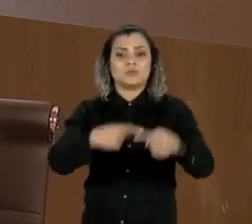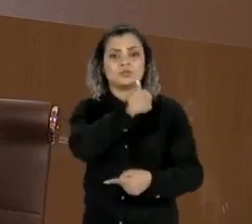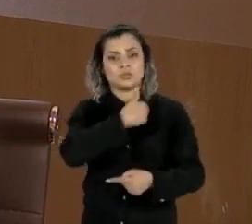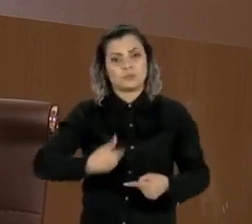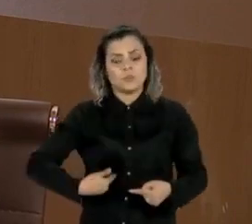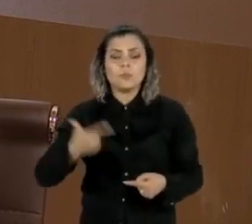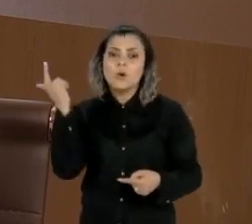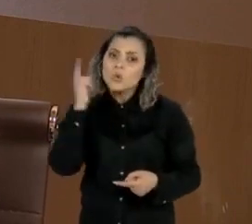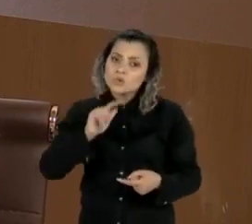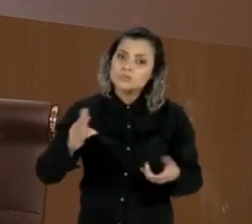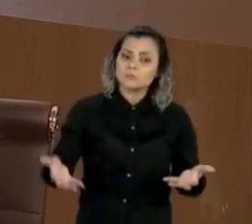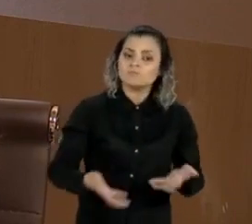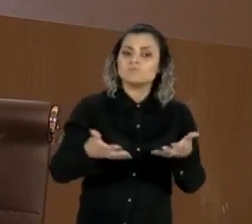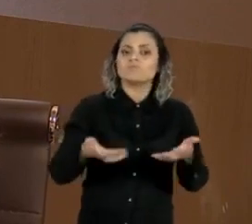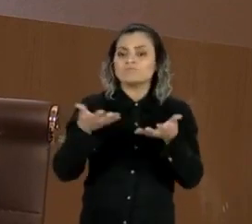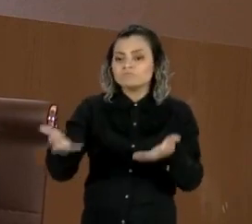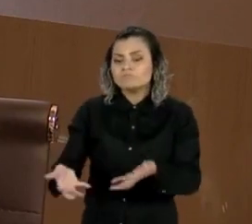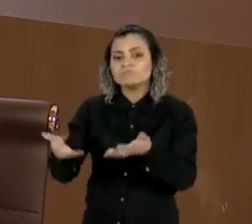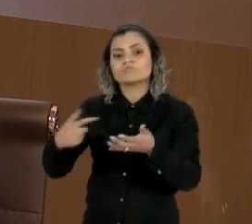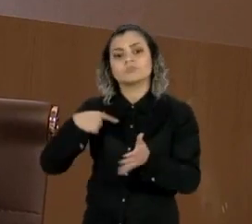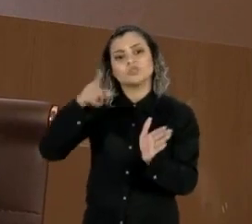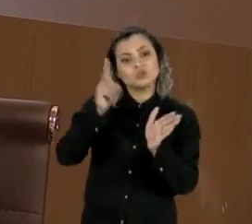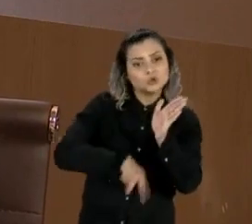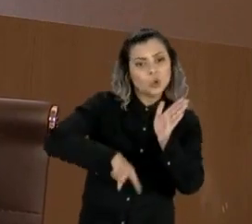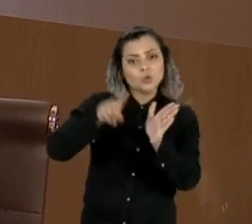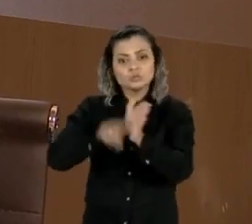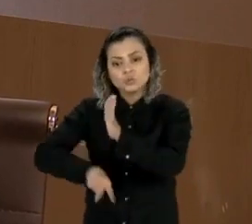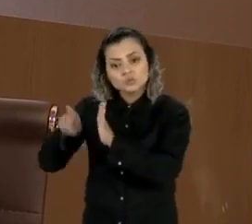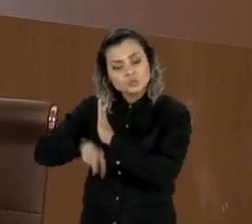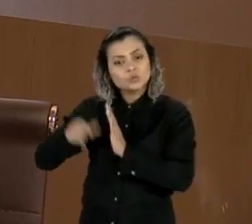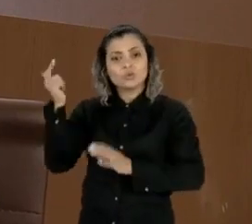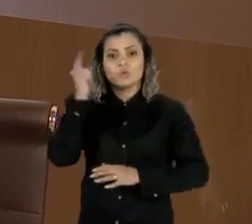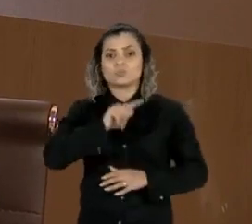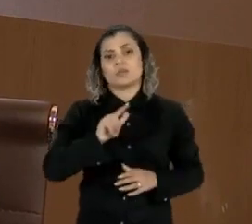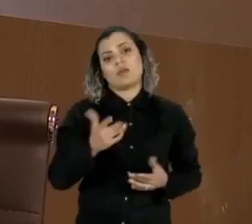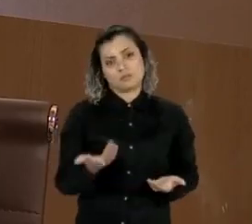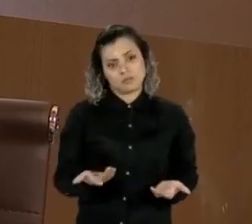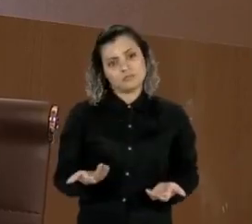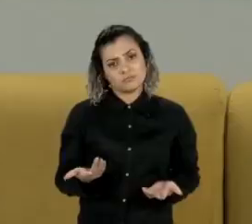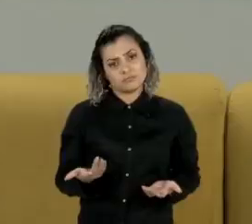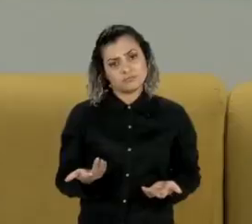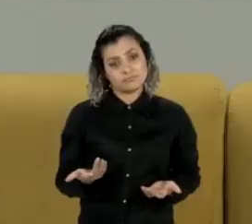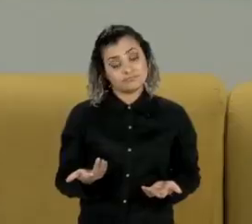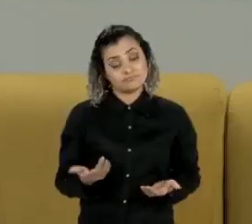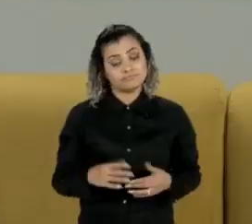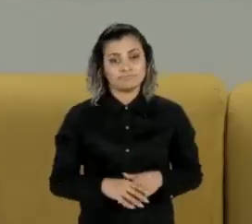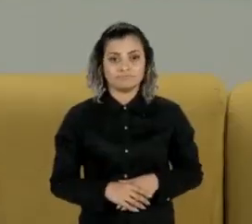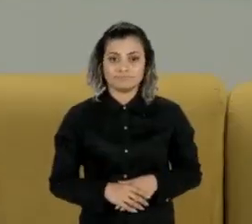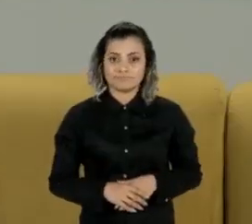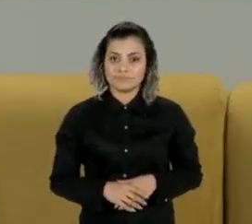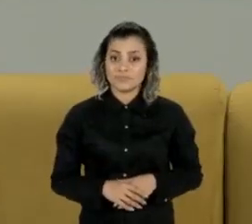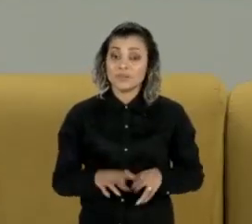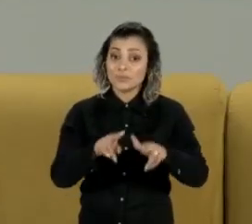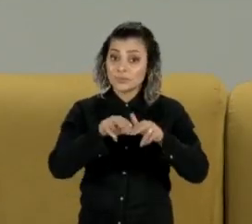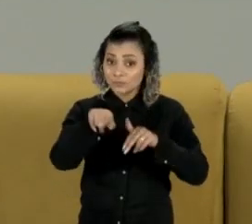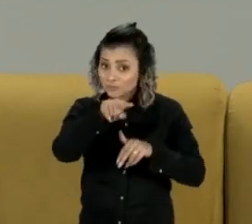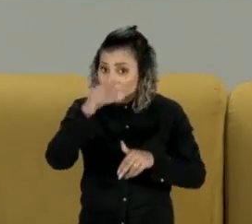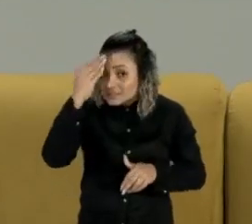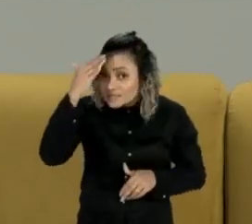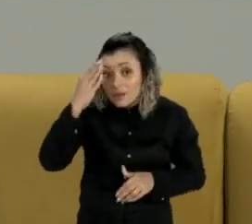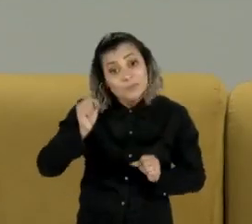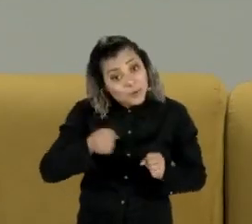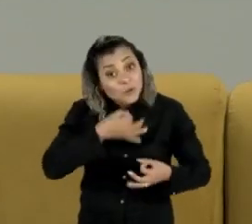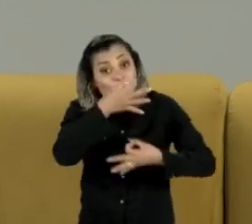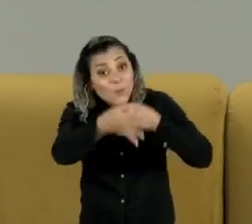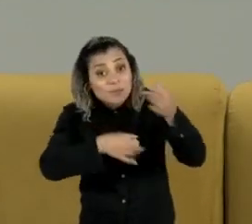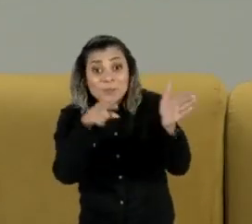que ele pudesse ter isenção ou algum decréscimo no preço, né? Olha, você sabe, né? Pode participar